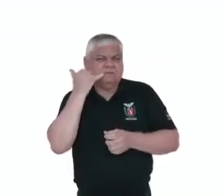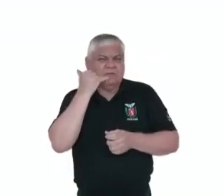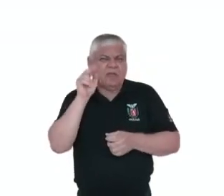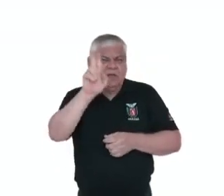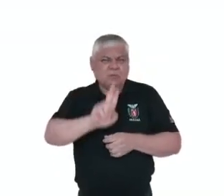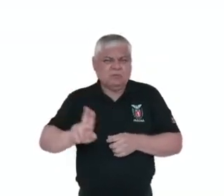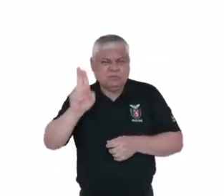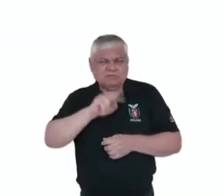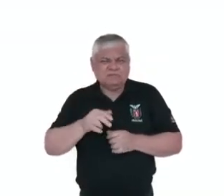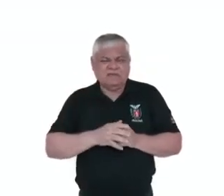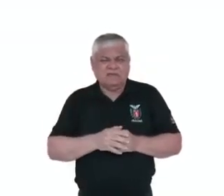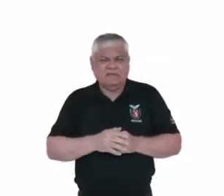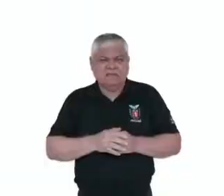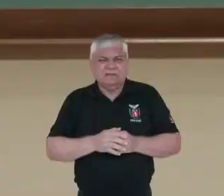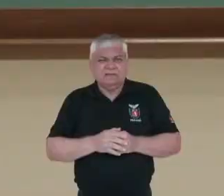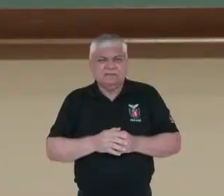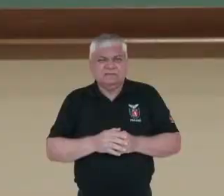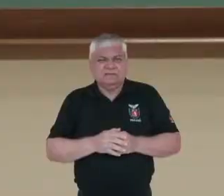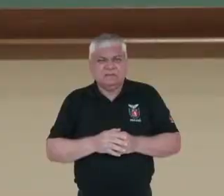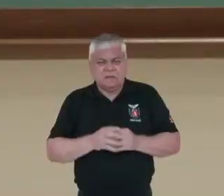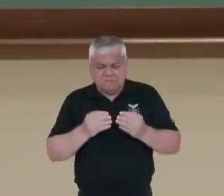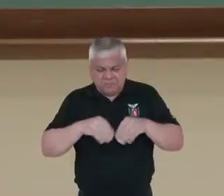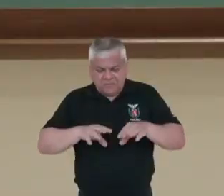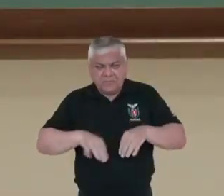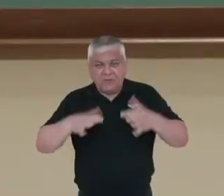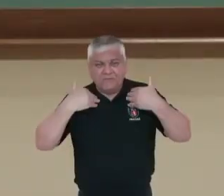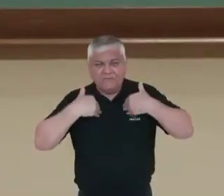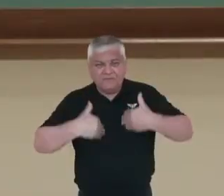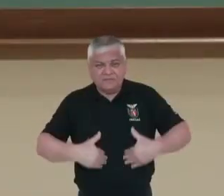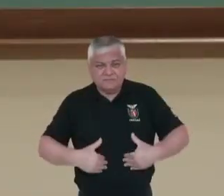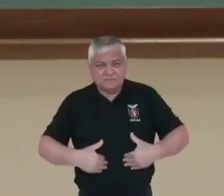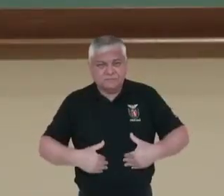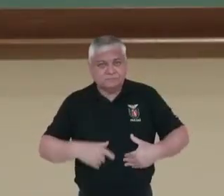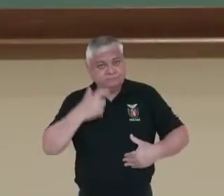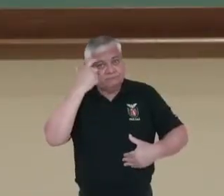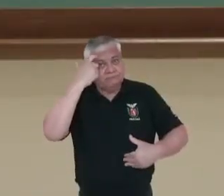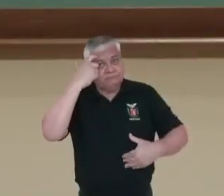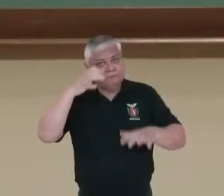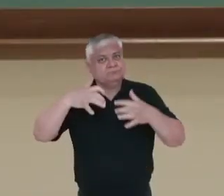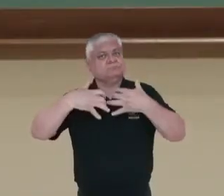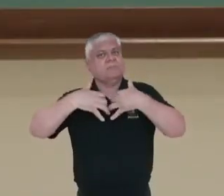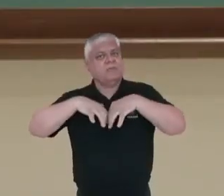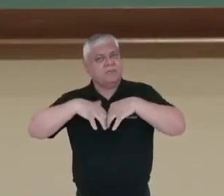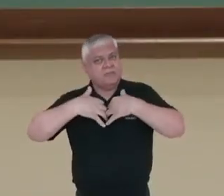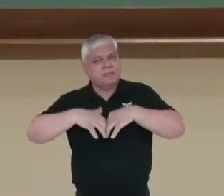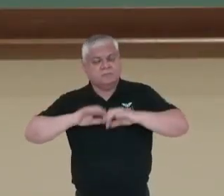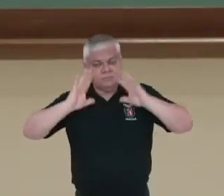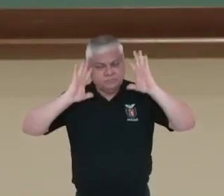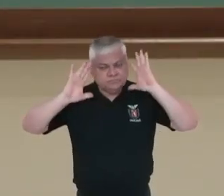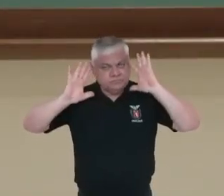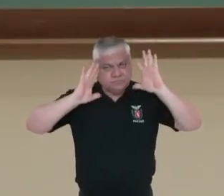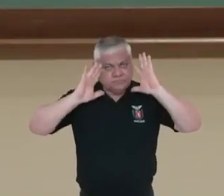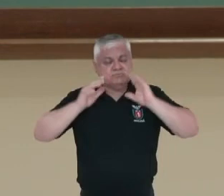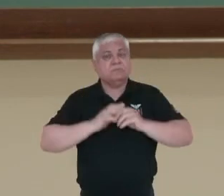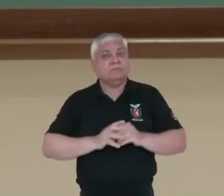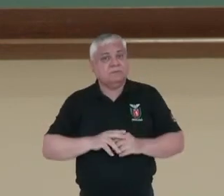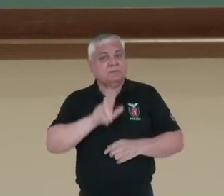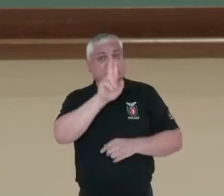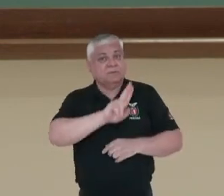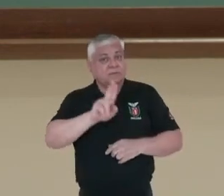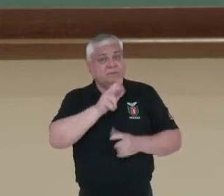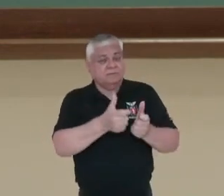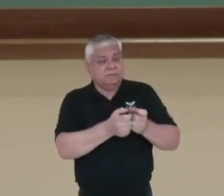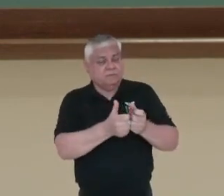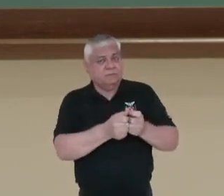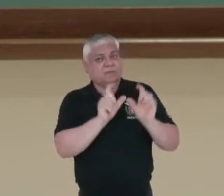estar associada à baixa do condicionamento físico bom Deixa aí para vocês pensarem né vou pensavam refletir e Vamos diminuir os